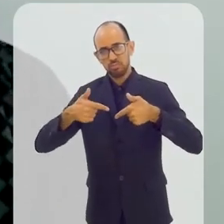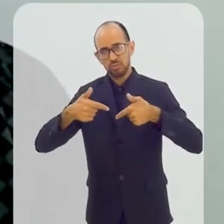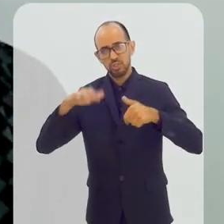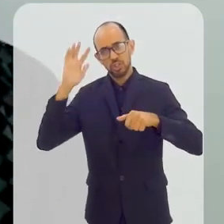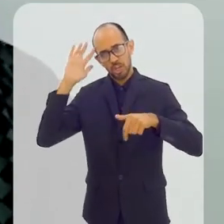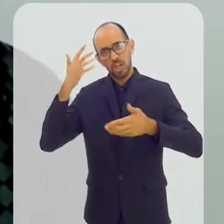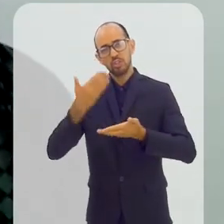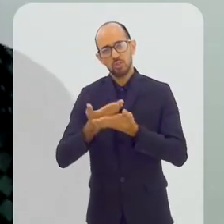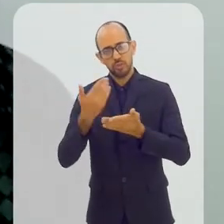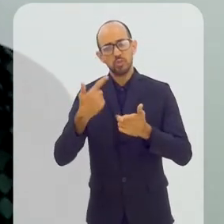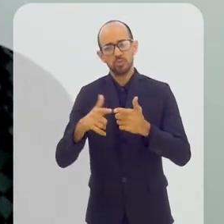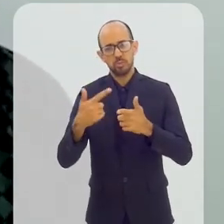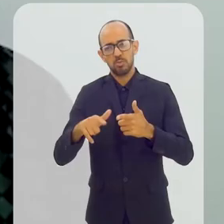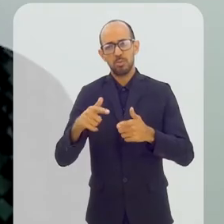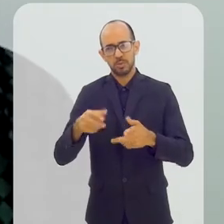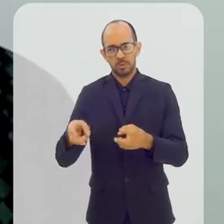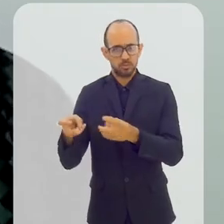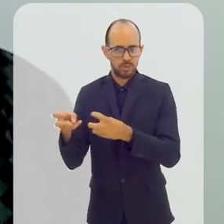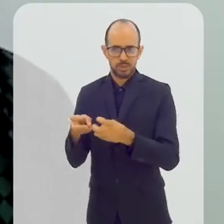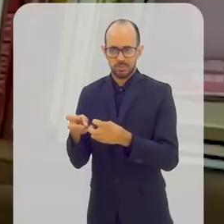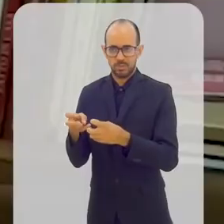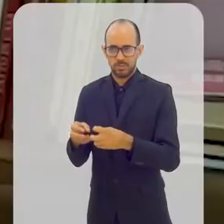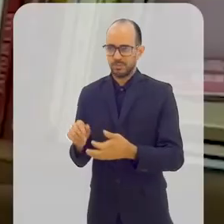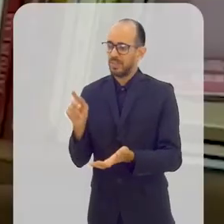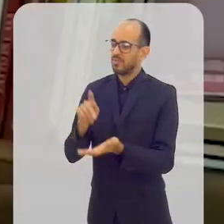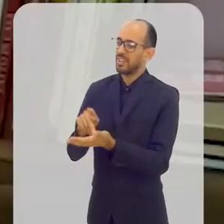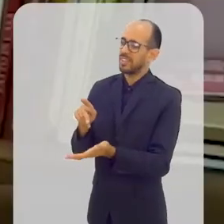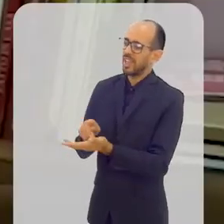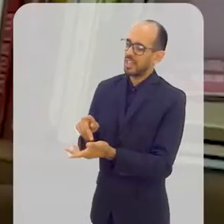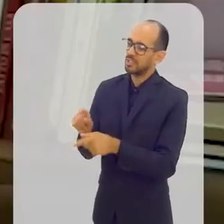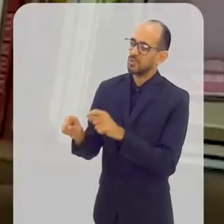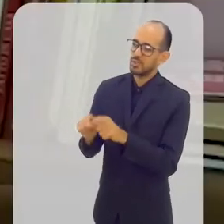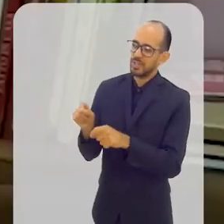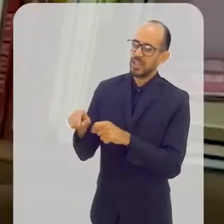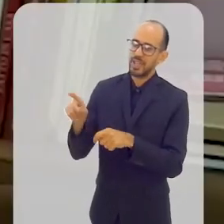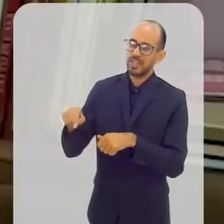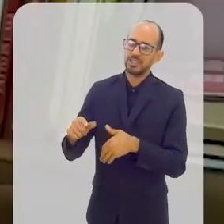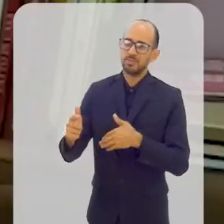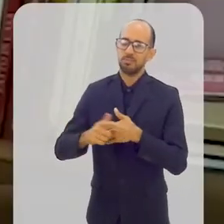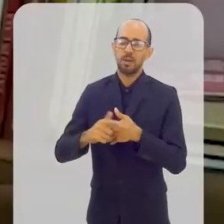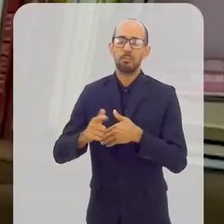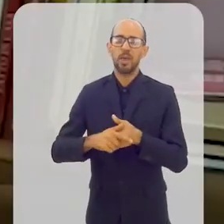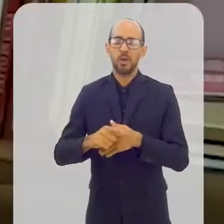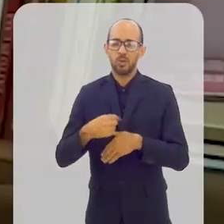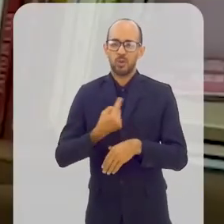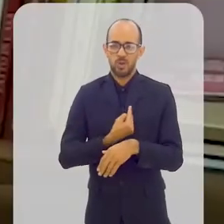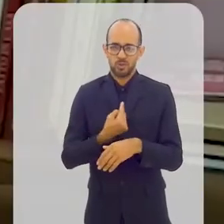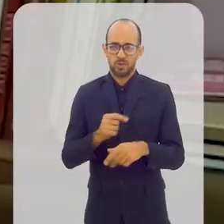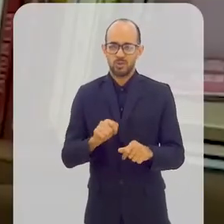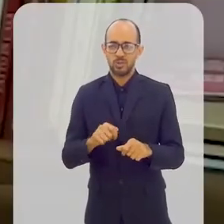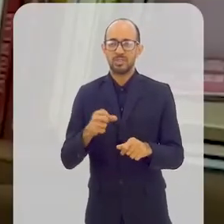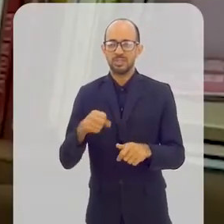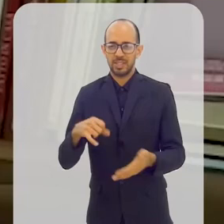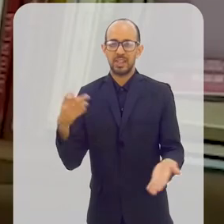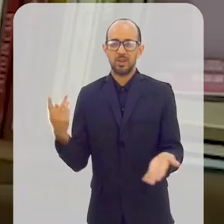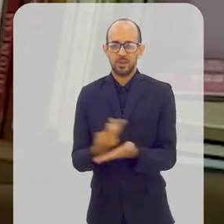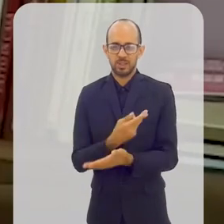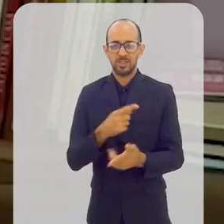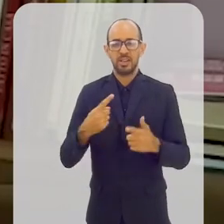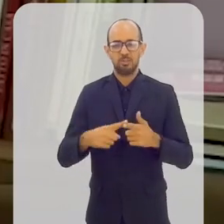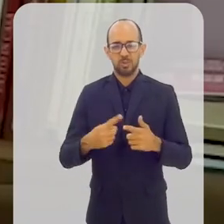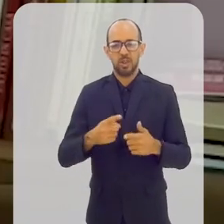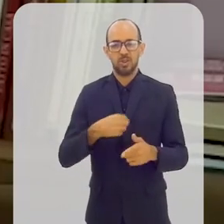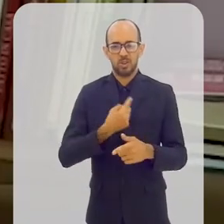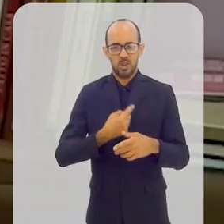problemas que elas estão observando ali no ambiente. Na verdade, toda essa é a função do processo. Então, se isso está acontecendo, é porque a gente